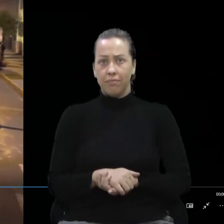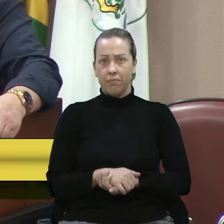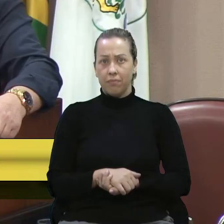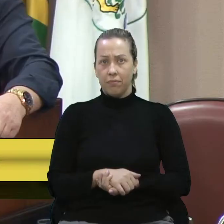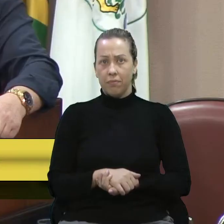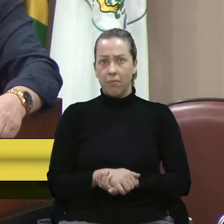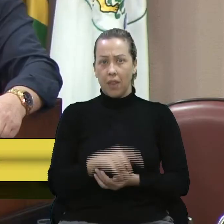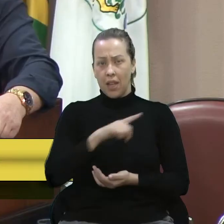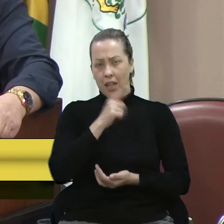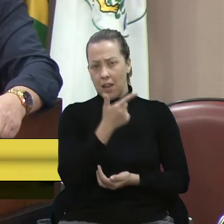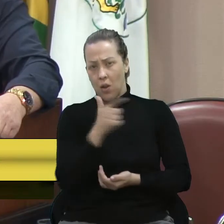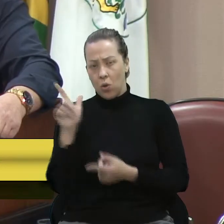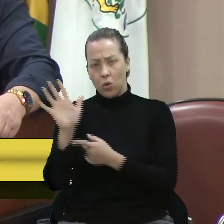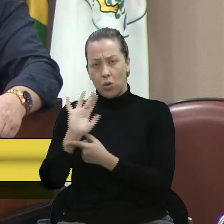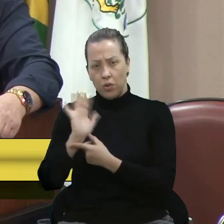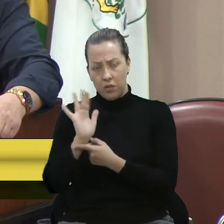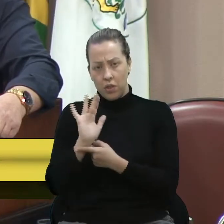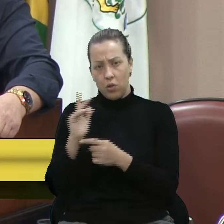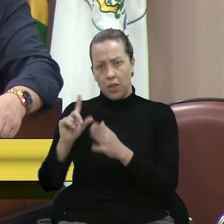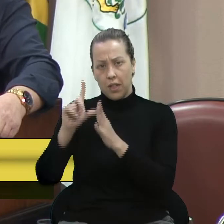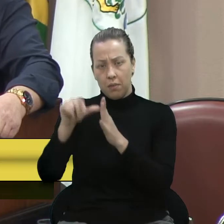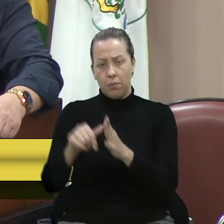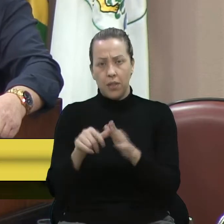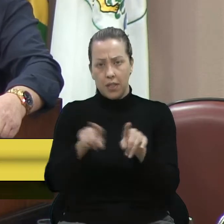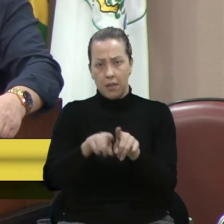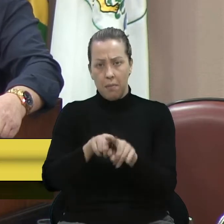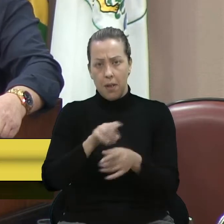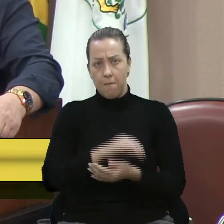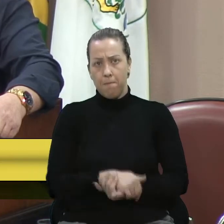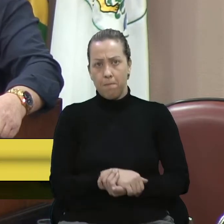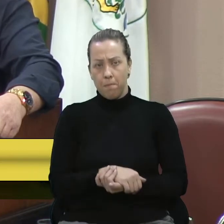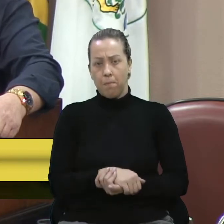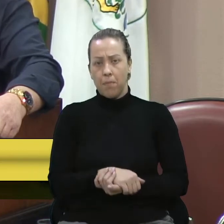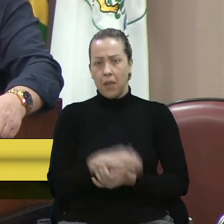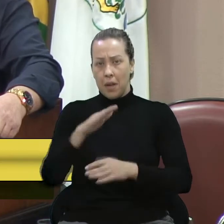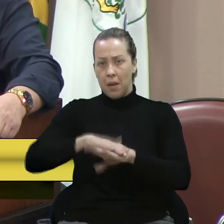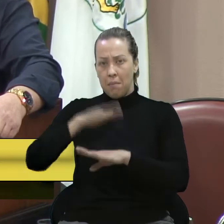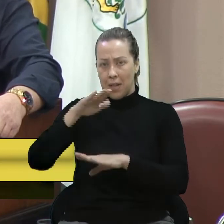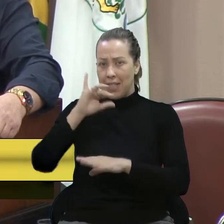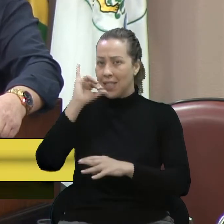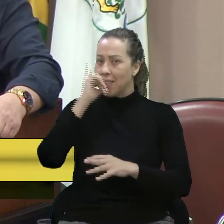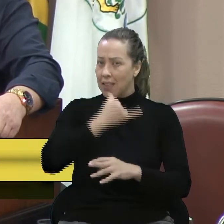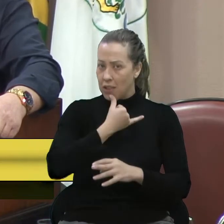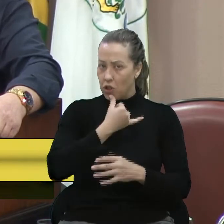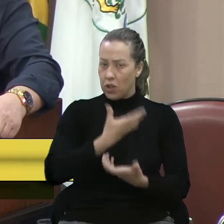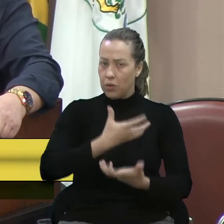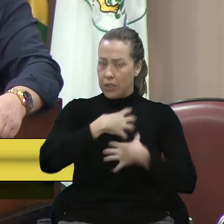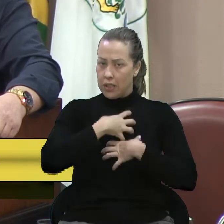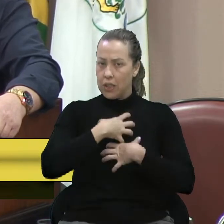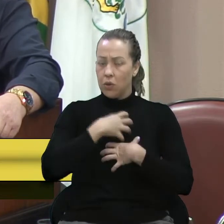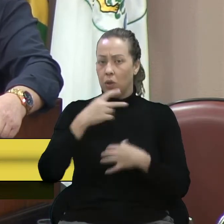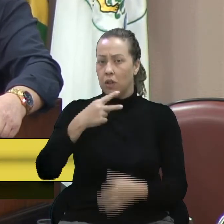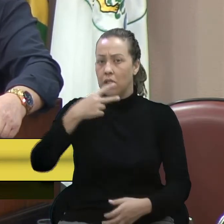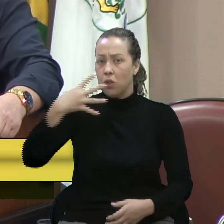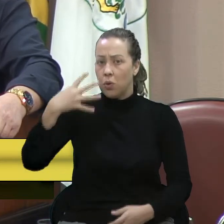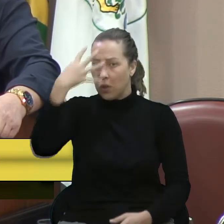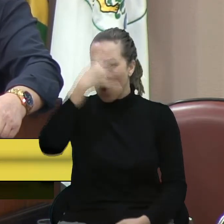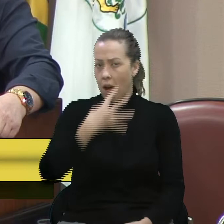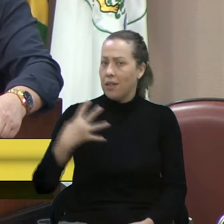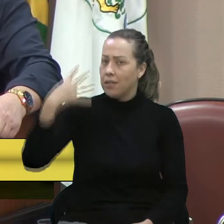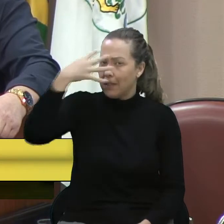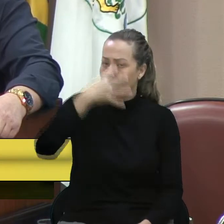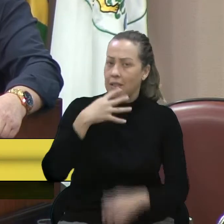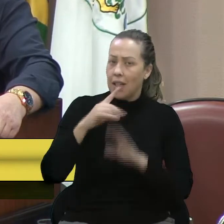Tem outro videozinho já em seguida, pessoal. Vou botar um vídeo, esse é com mais tristeza que eu sinto. 24 horas, mais ou